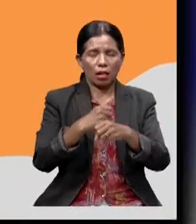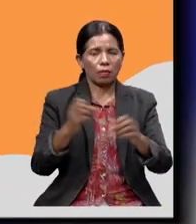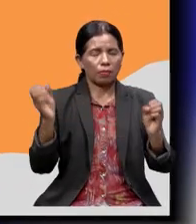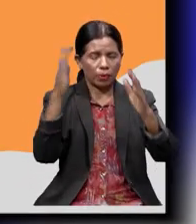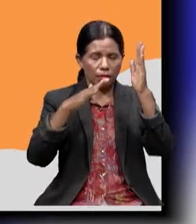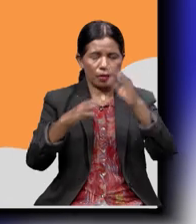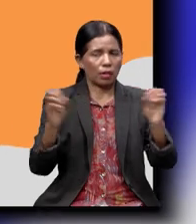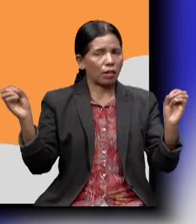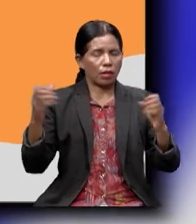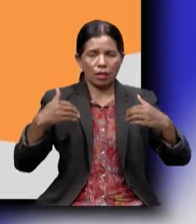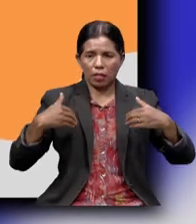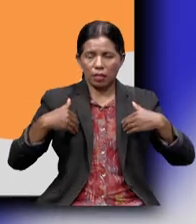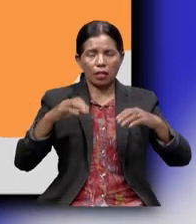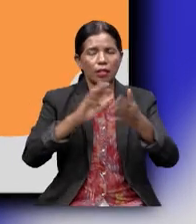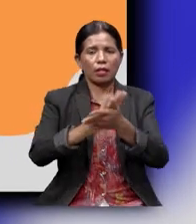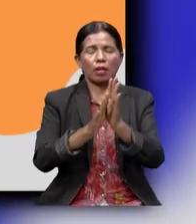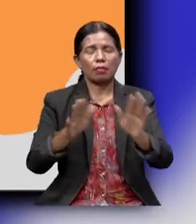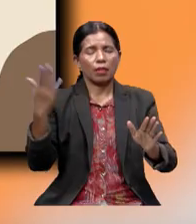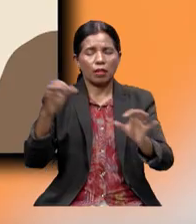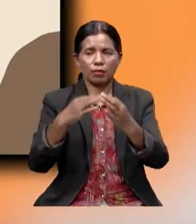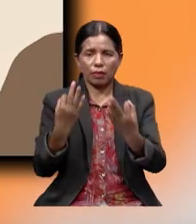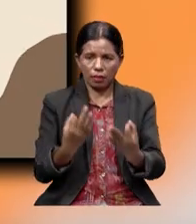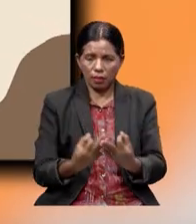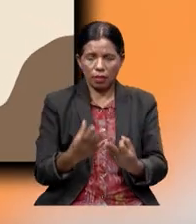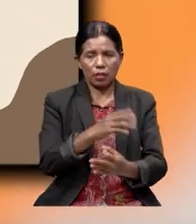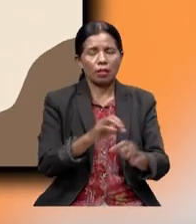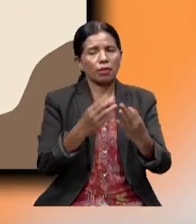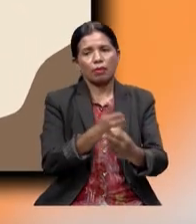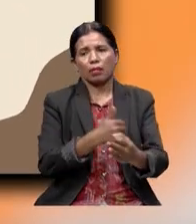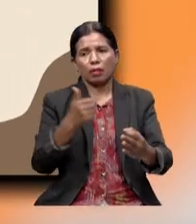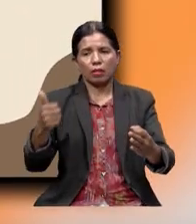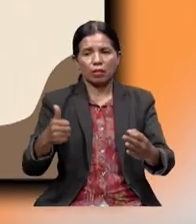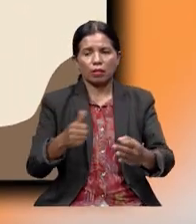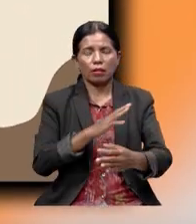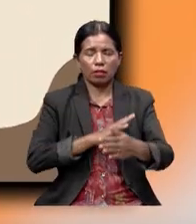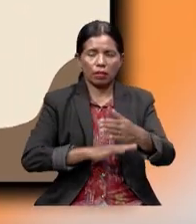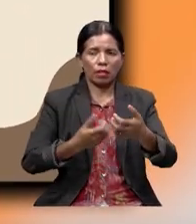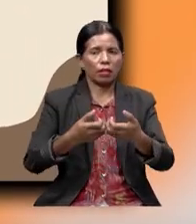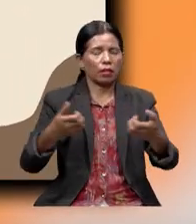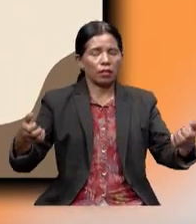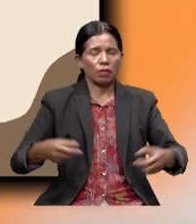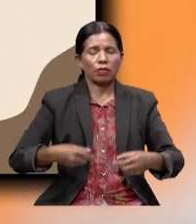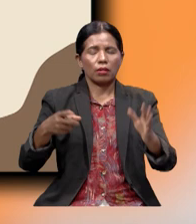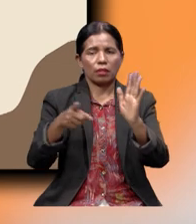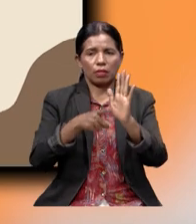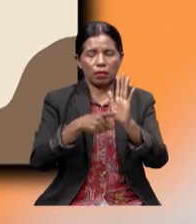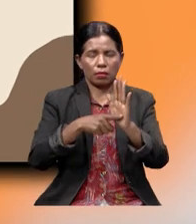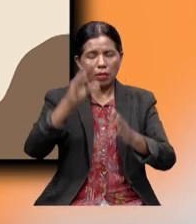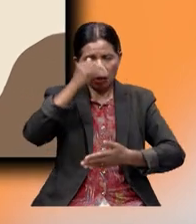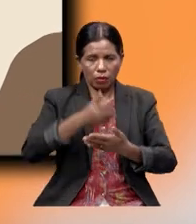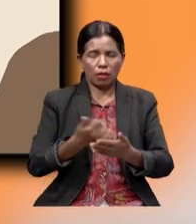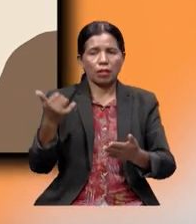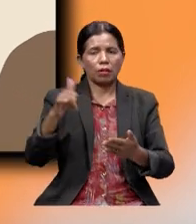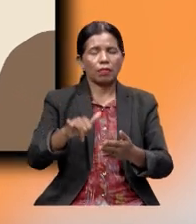no la ia ona harmonia e familia, a tliutan e a familia balun divorcio, Orifomos efeito negativo ba uan sira,